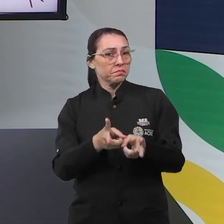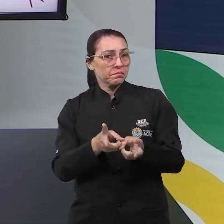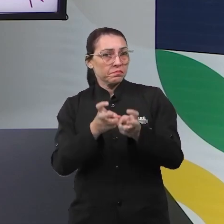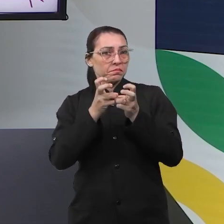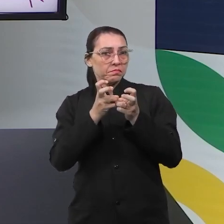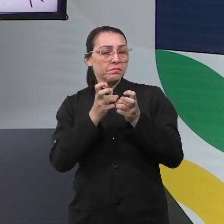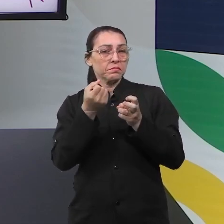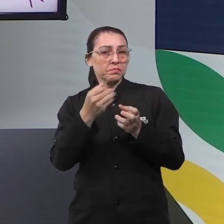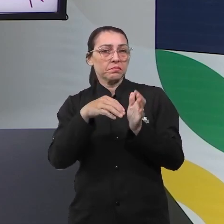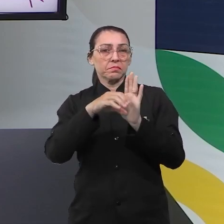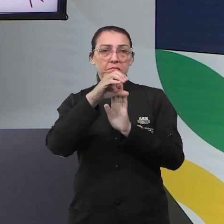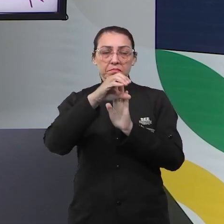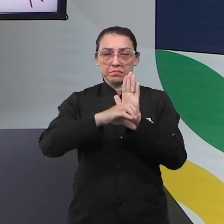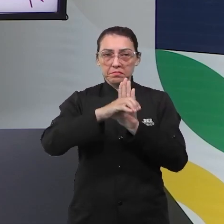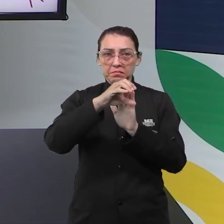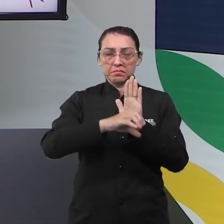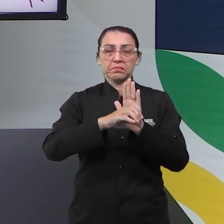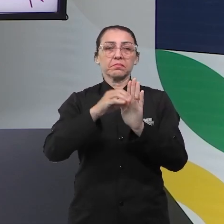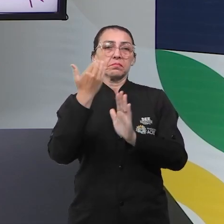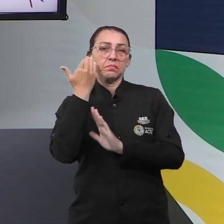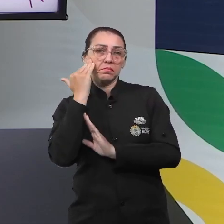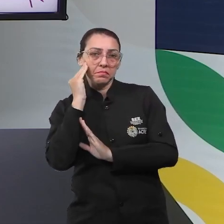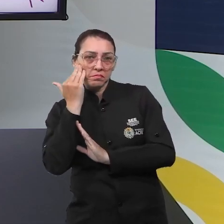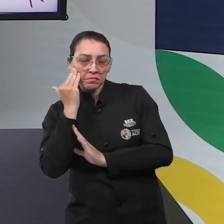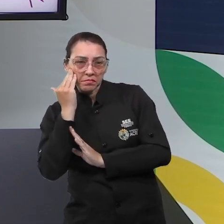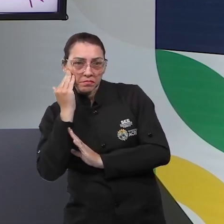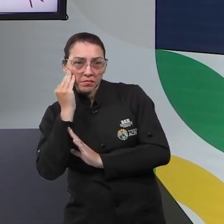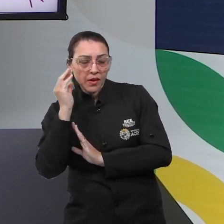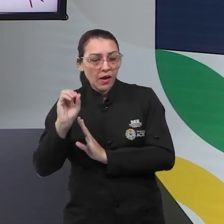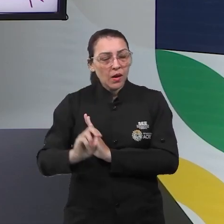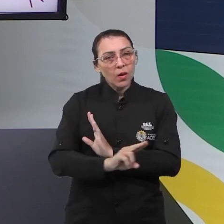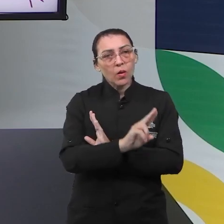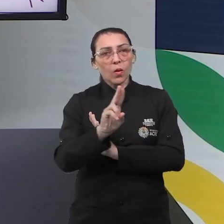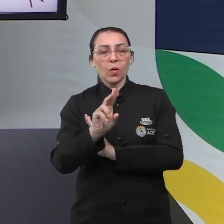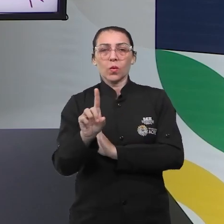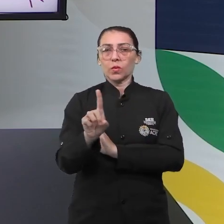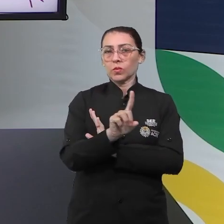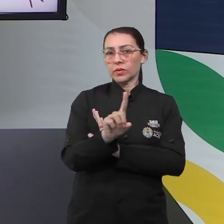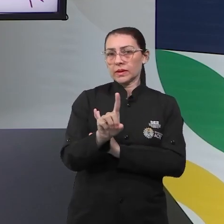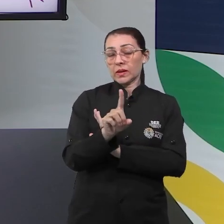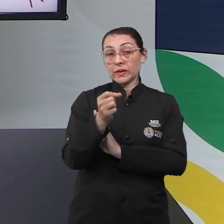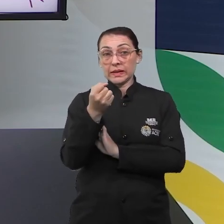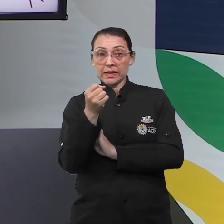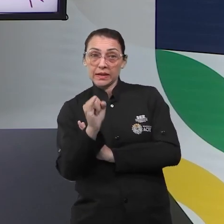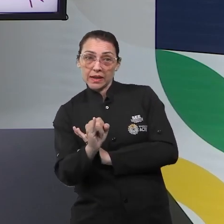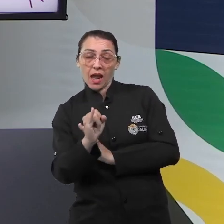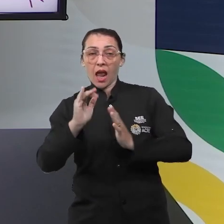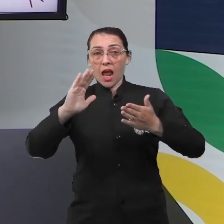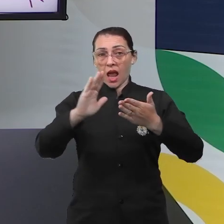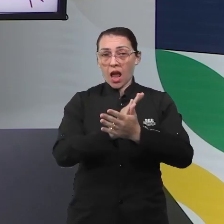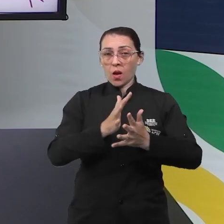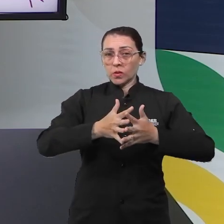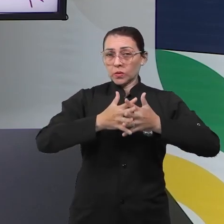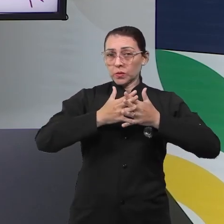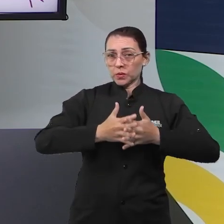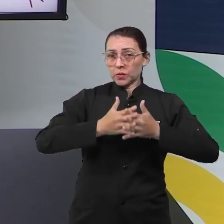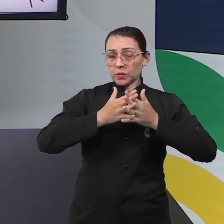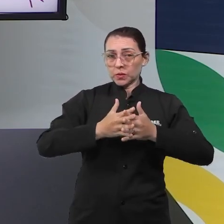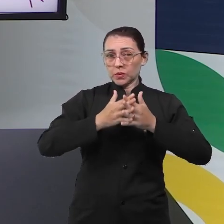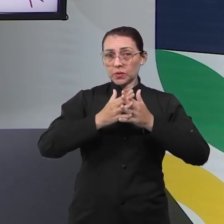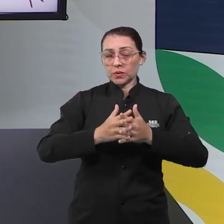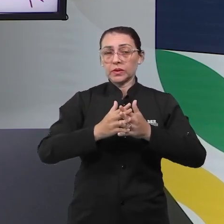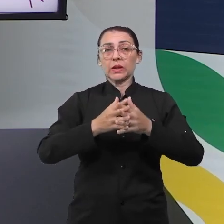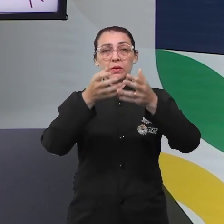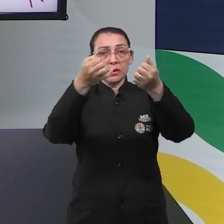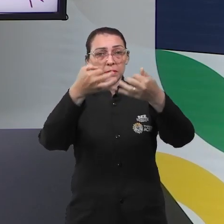se o conteúdo foi compreendido ou não, ou se ficou algo confuso. Então, conforme o